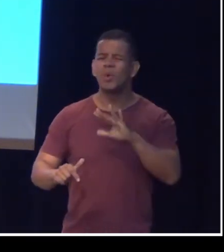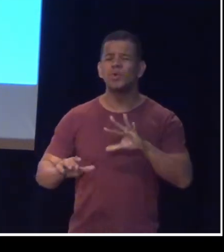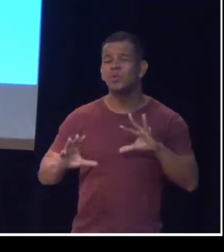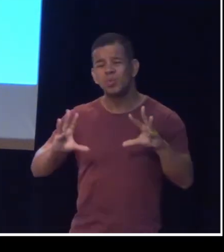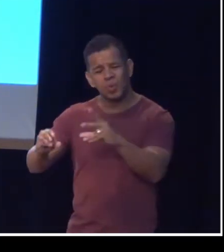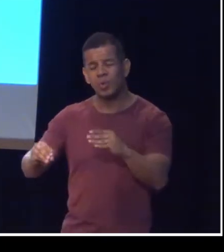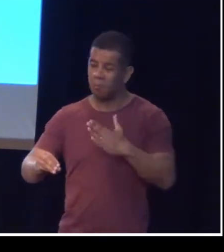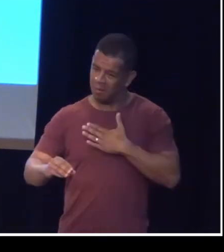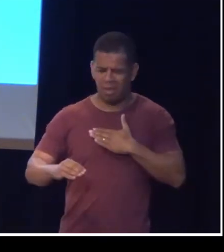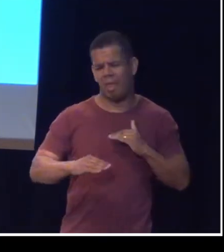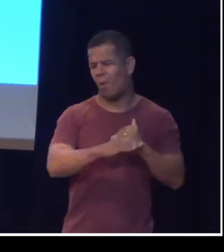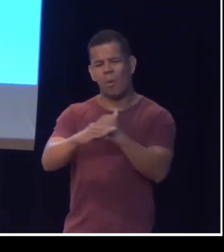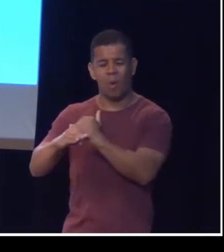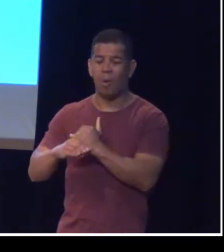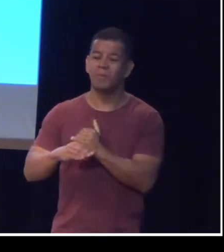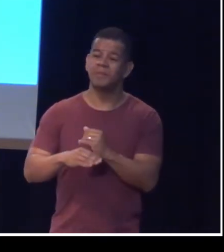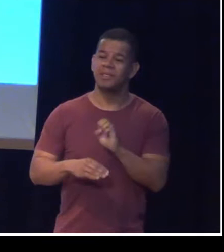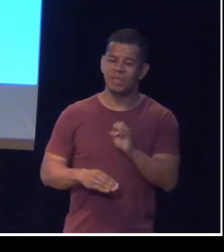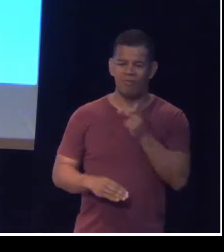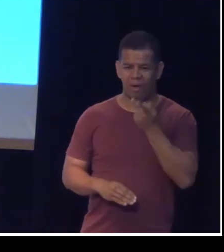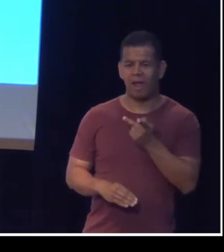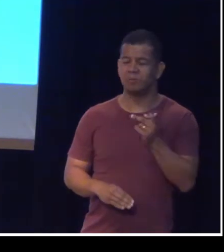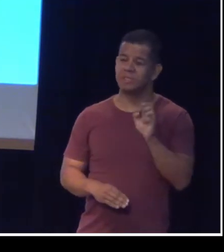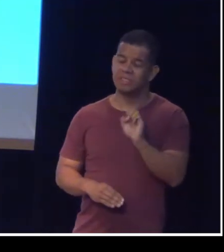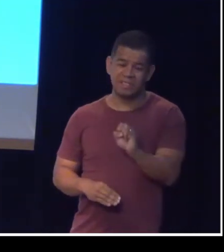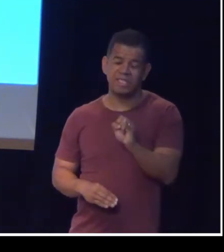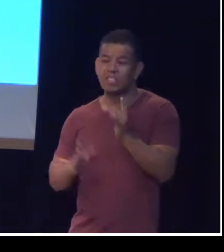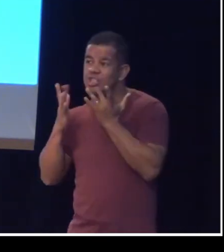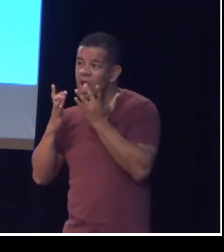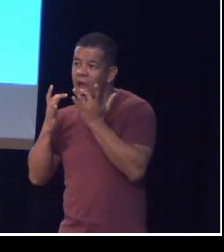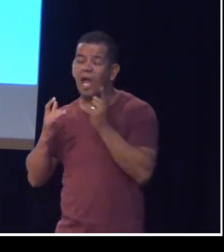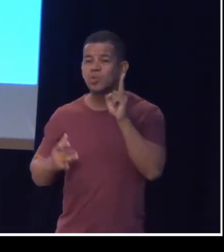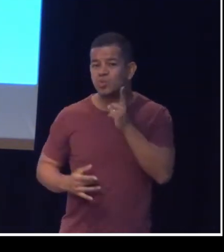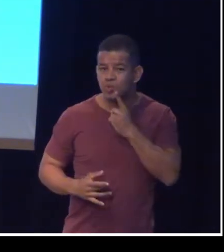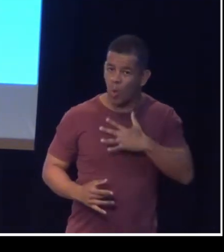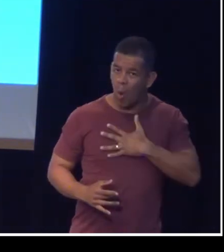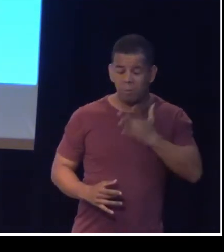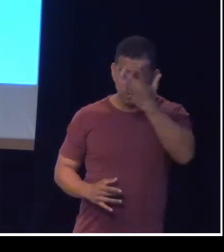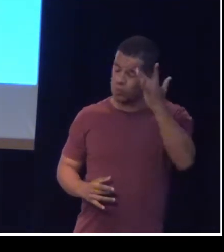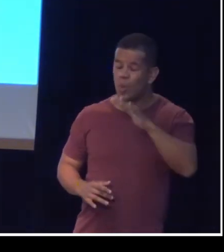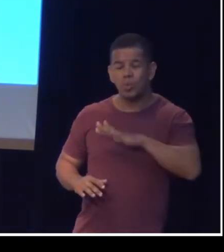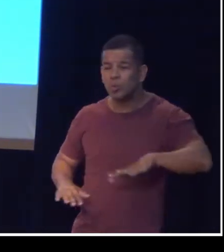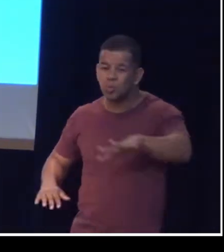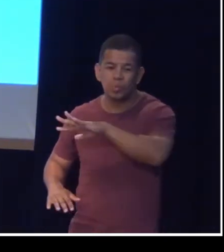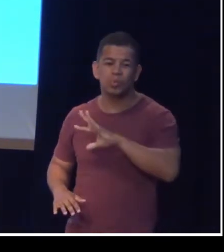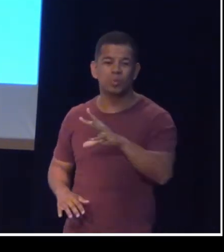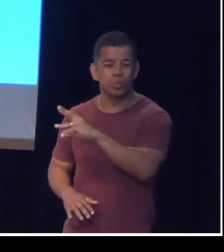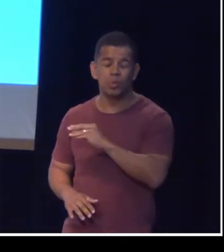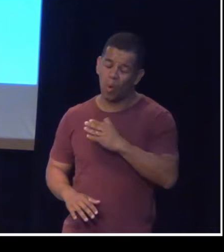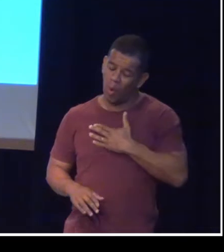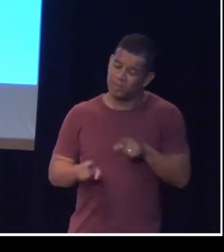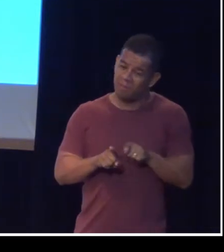um surdo gosta de ir ao teatro, todos os surdos também vão gostar. Se o surdo gosta de ir ao cinema, todos também vão gostar. Né? E eu coloco somente